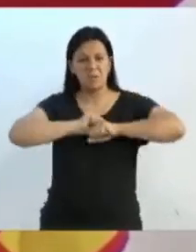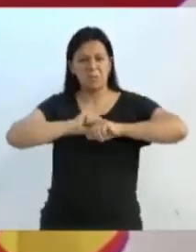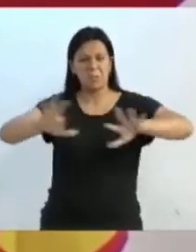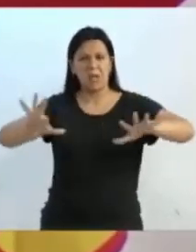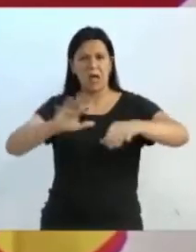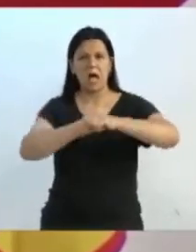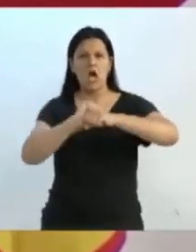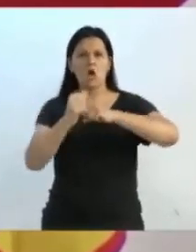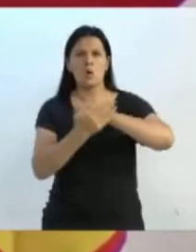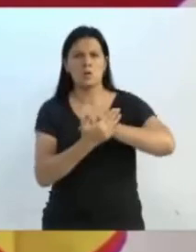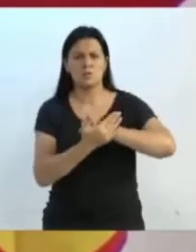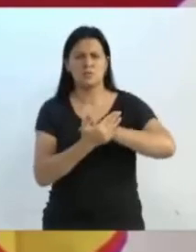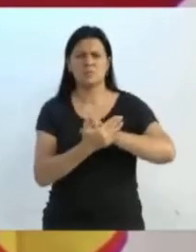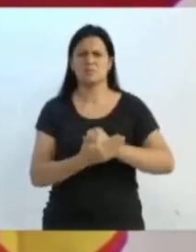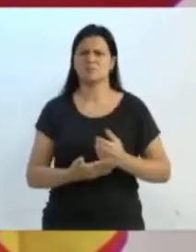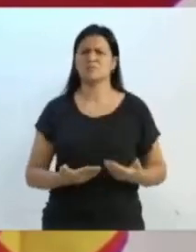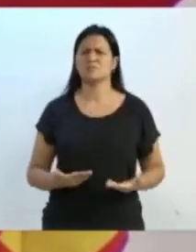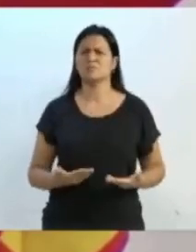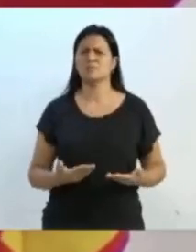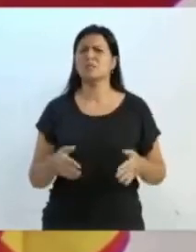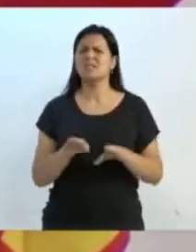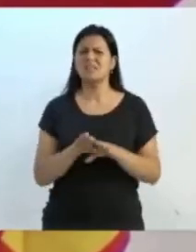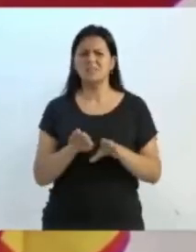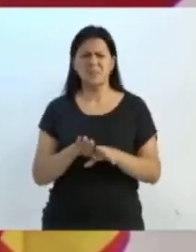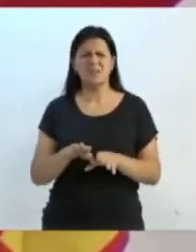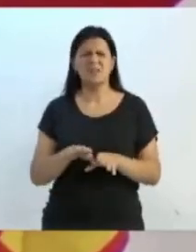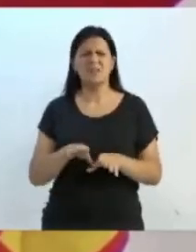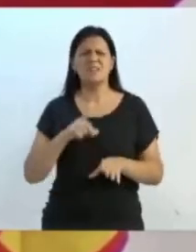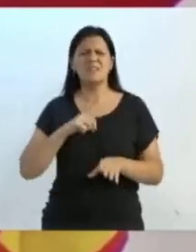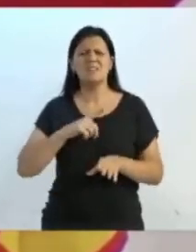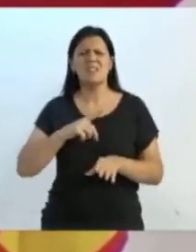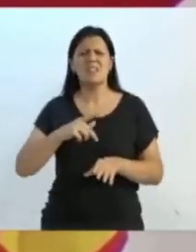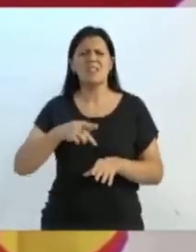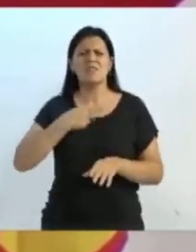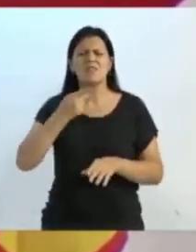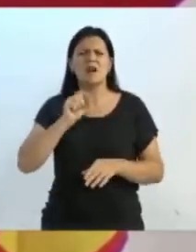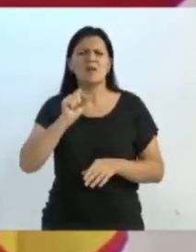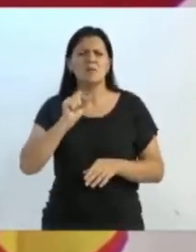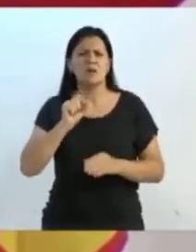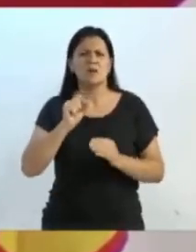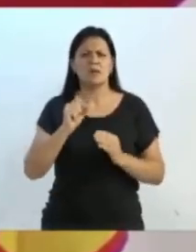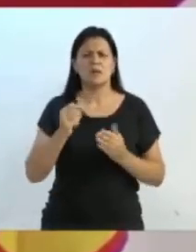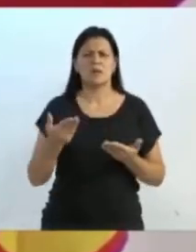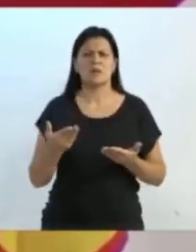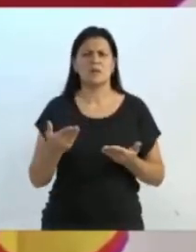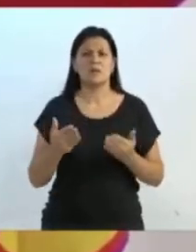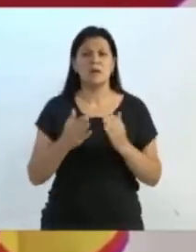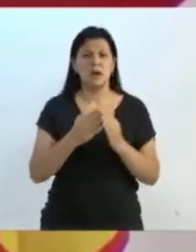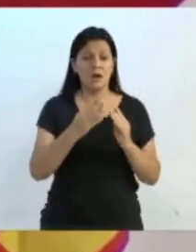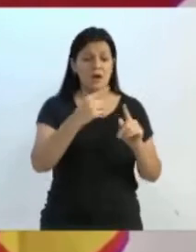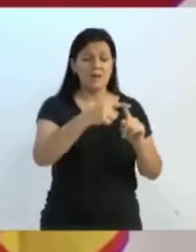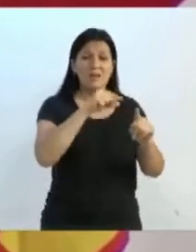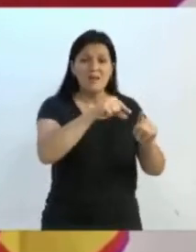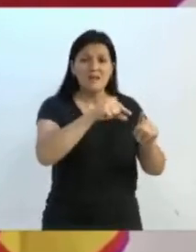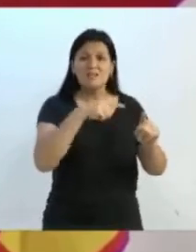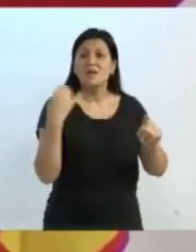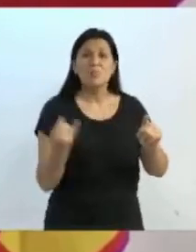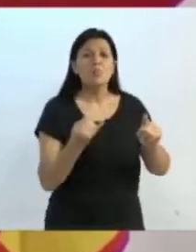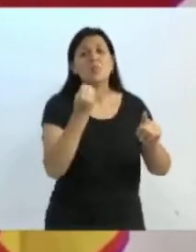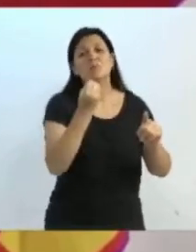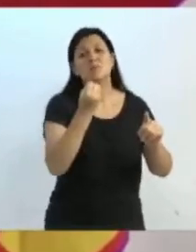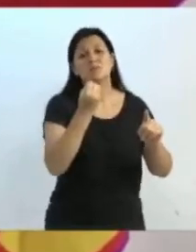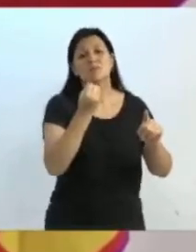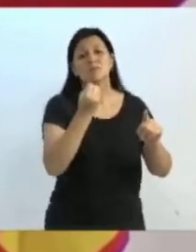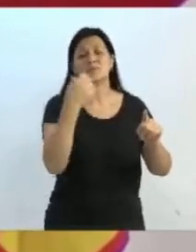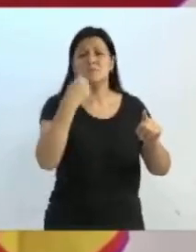respeito, porque as igrejas, elas têm um papel fundamental e elas precisam ser reconhecidas. E, gente, não é o momento para